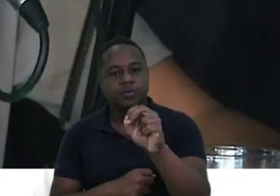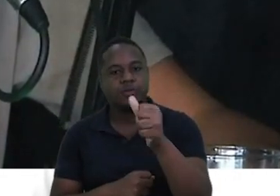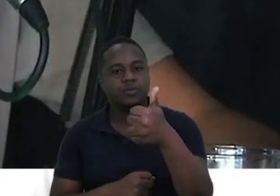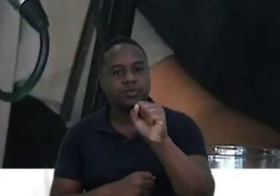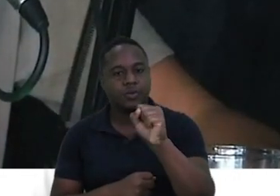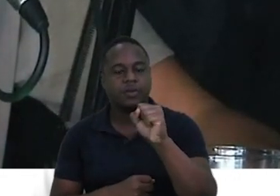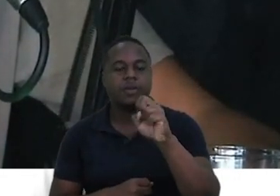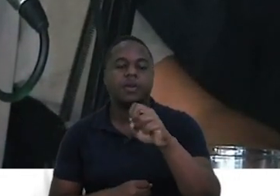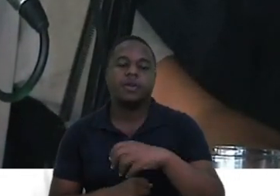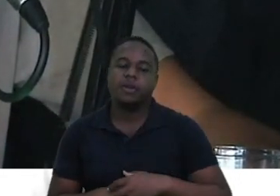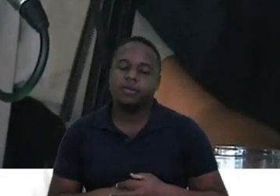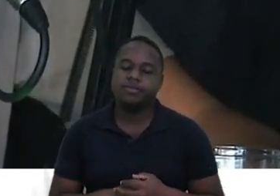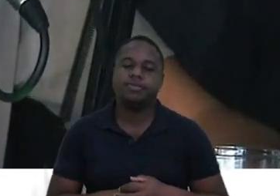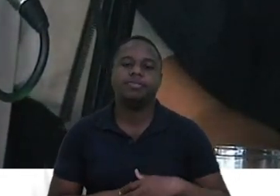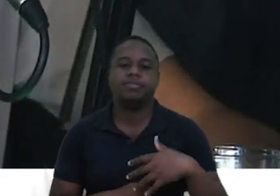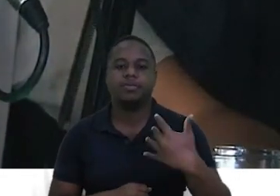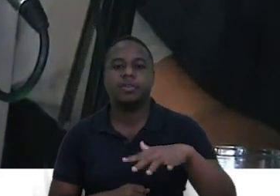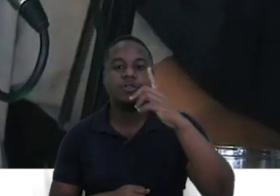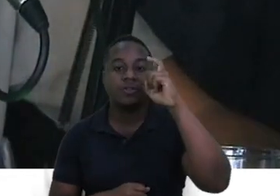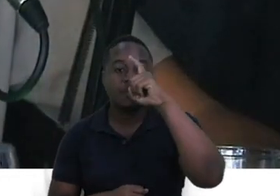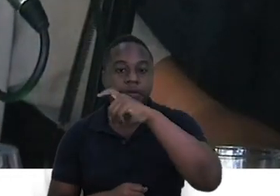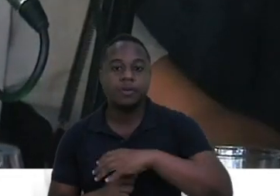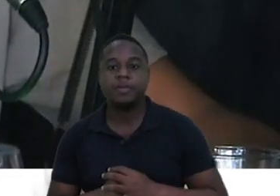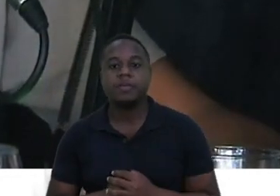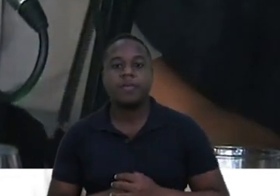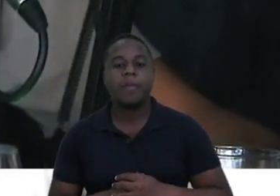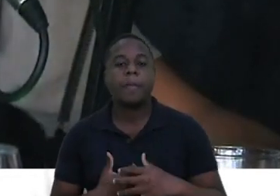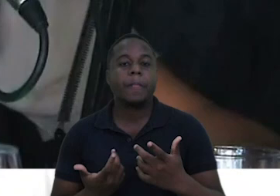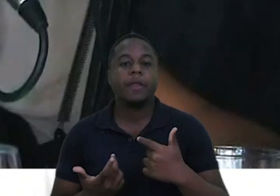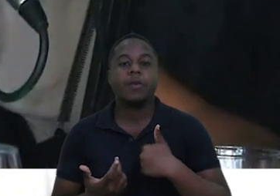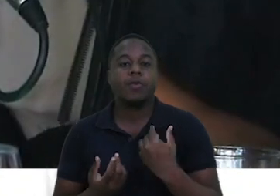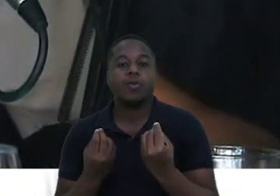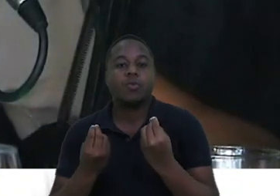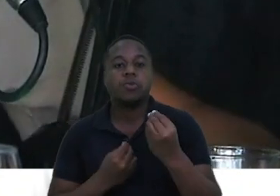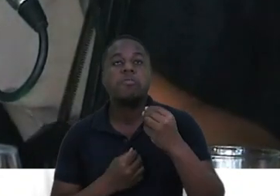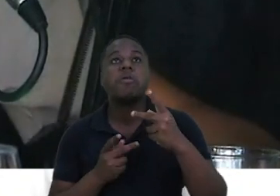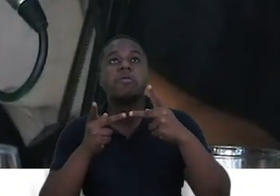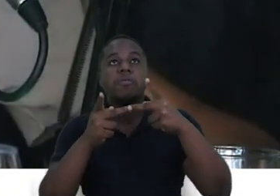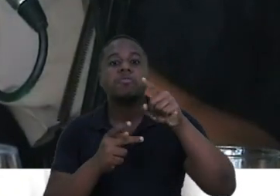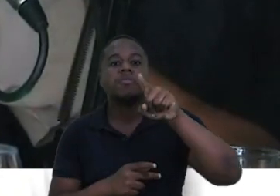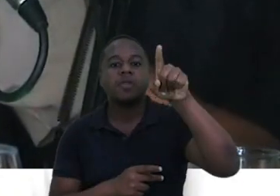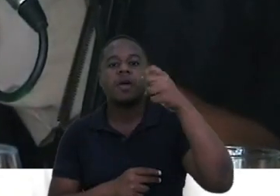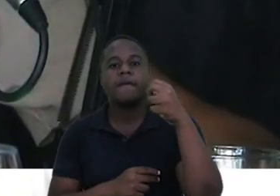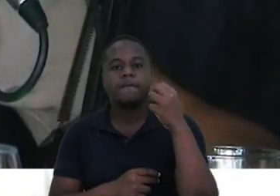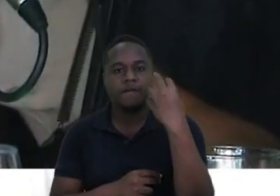desafiador, porque eu não sabia como eram os trâmites de viajar para a Europa.